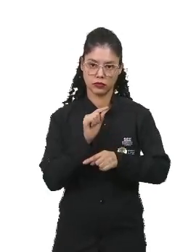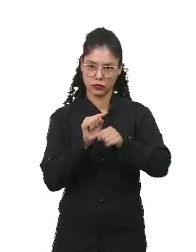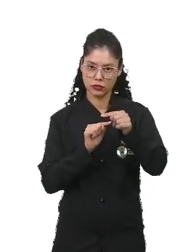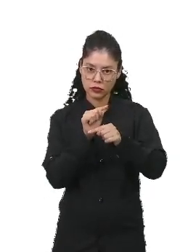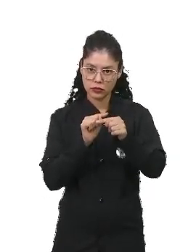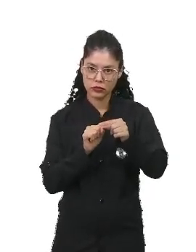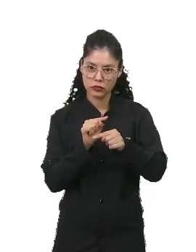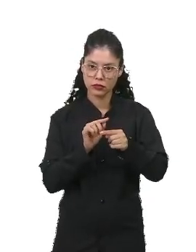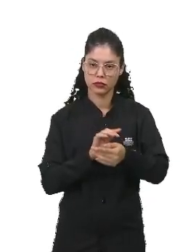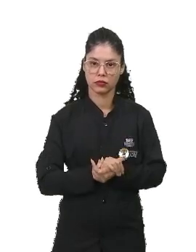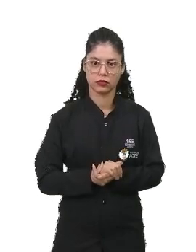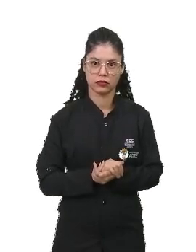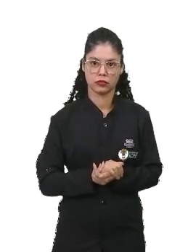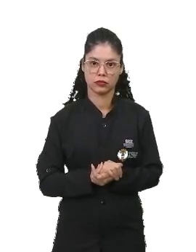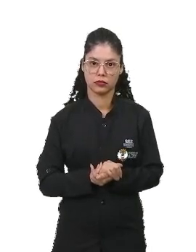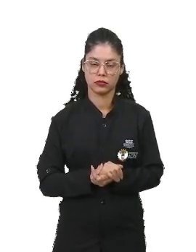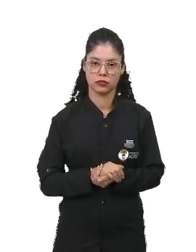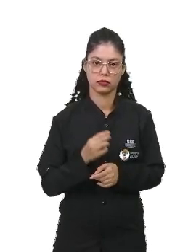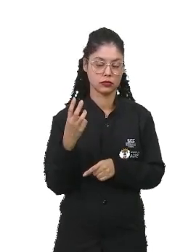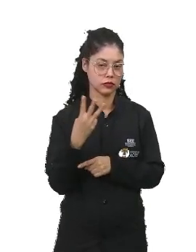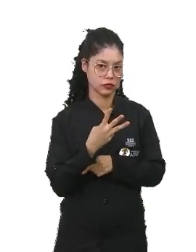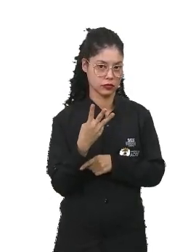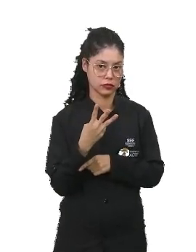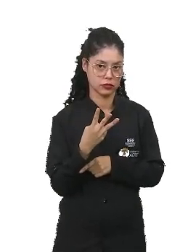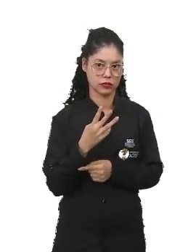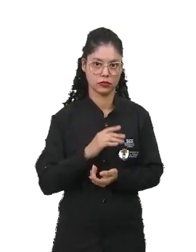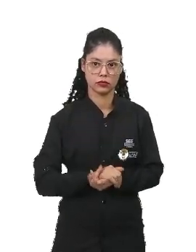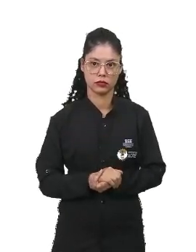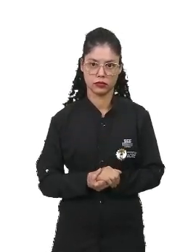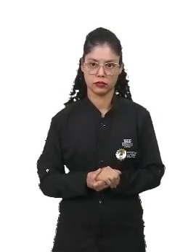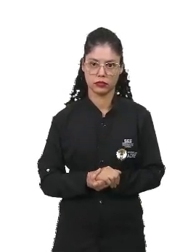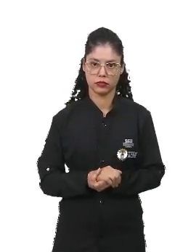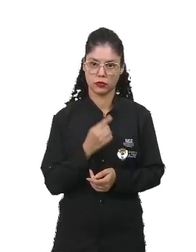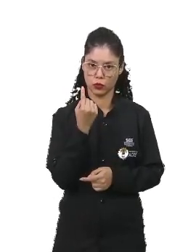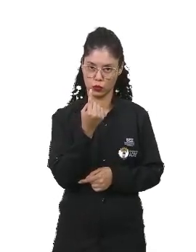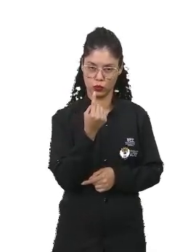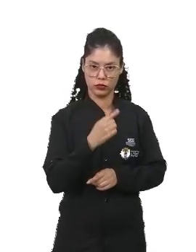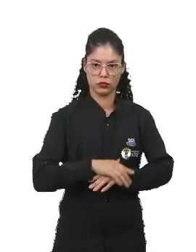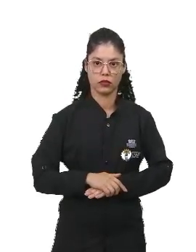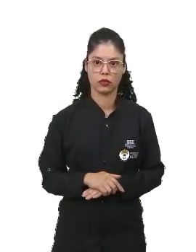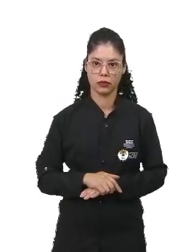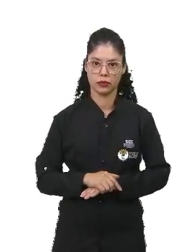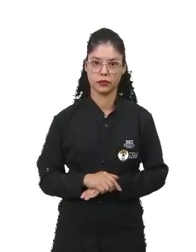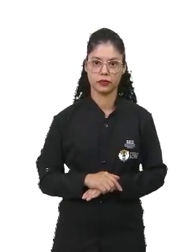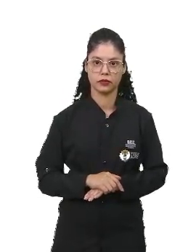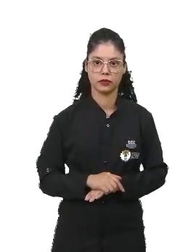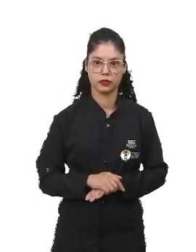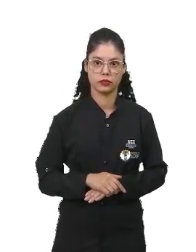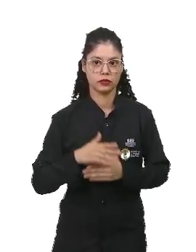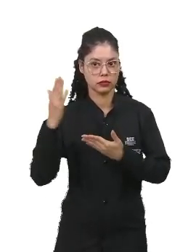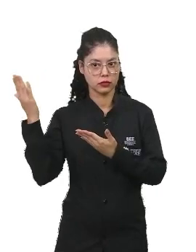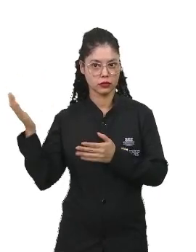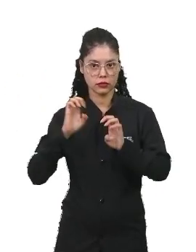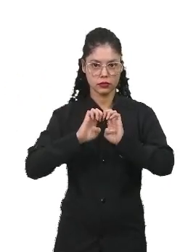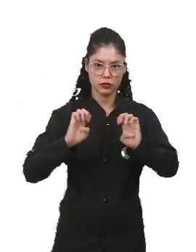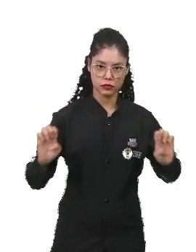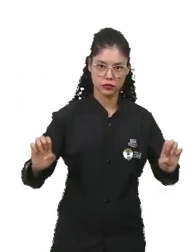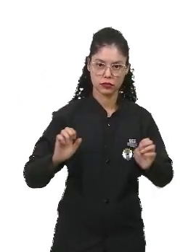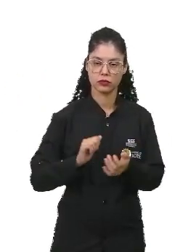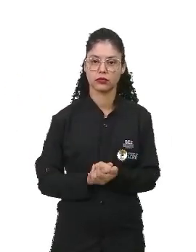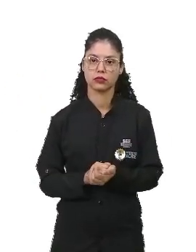dividido pela terceira componente do vetor, 1. Então essa é a equação